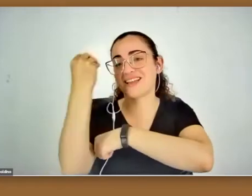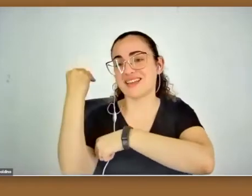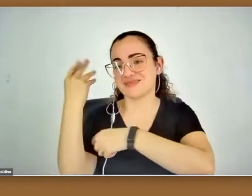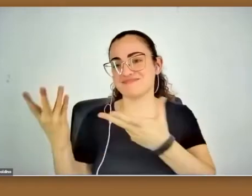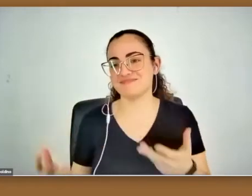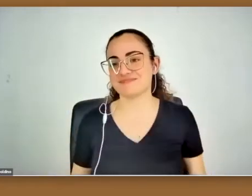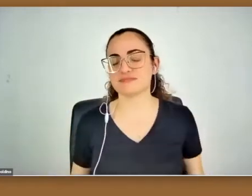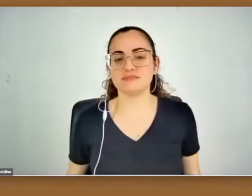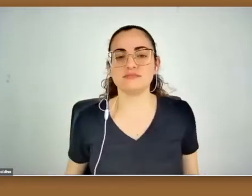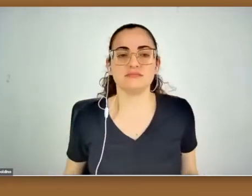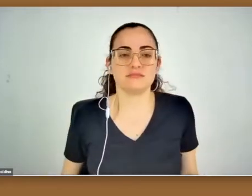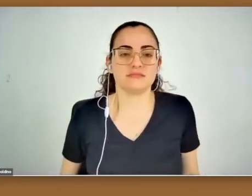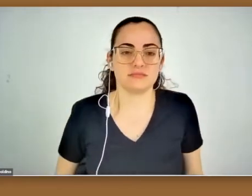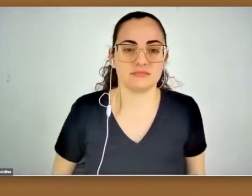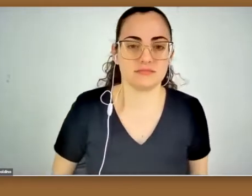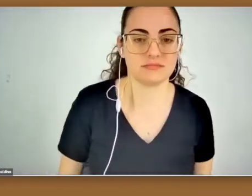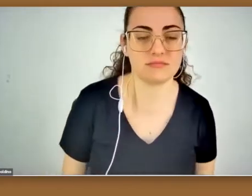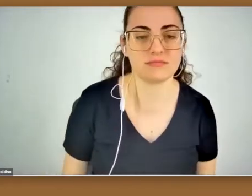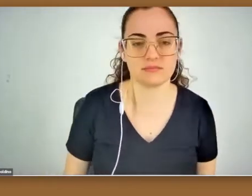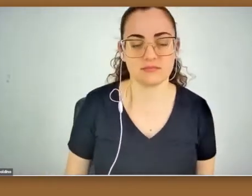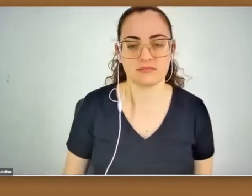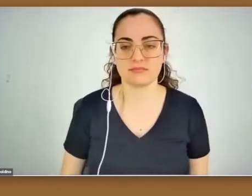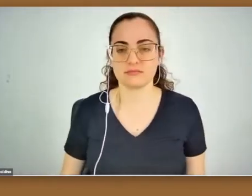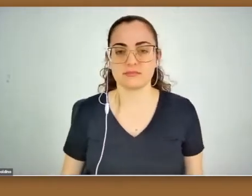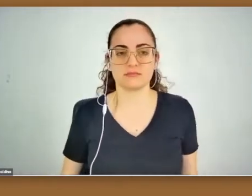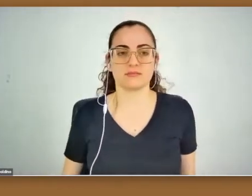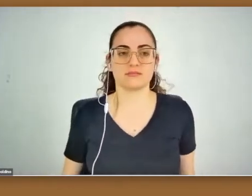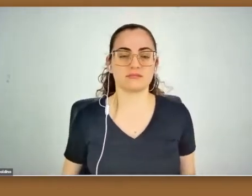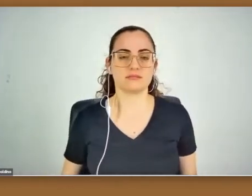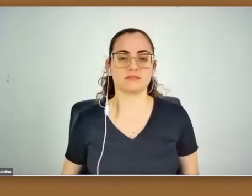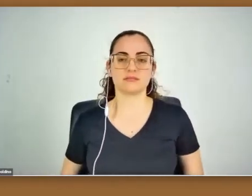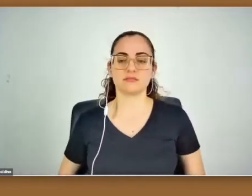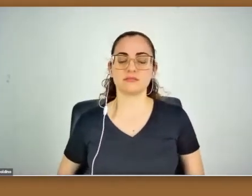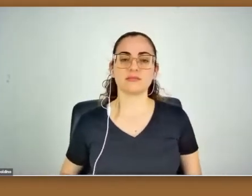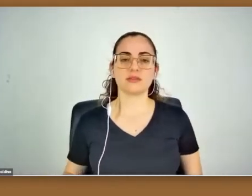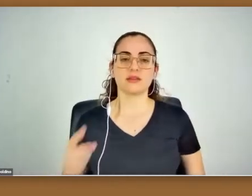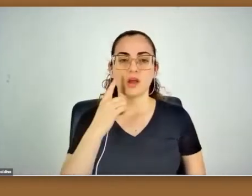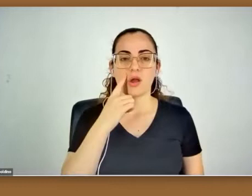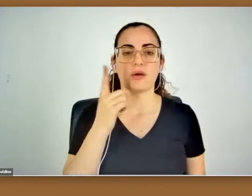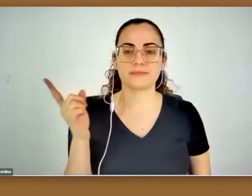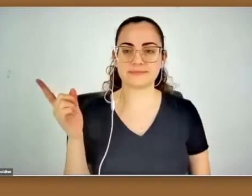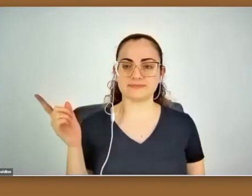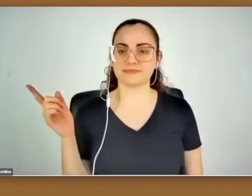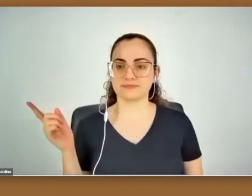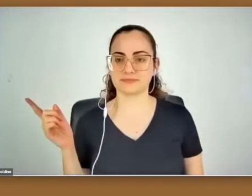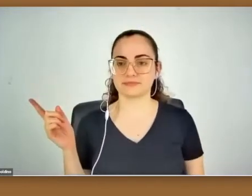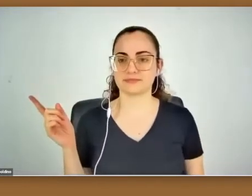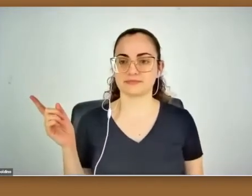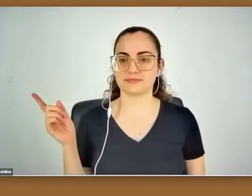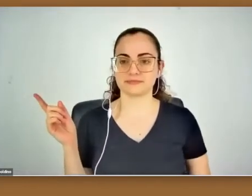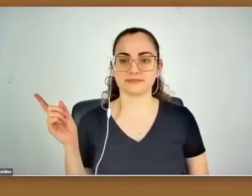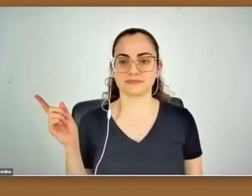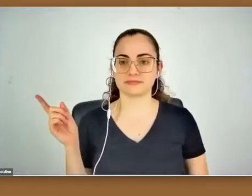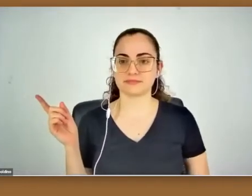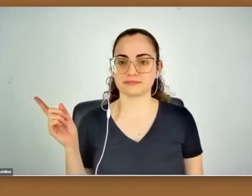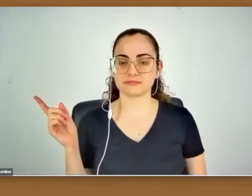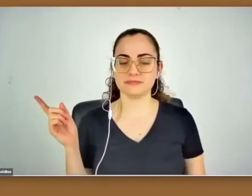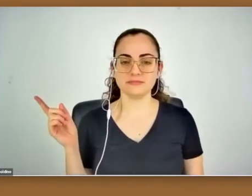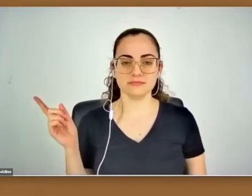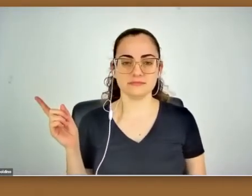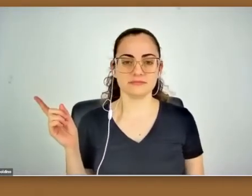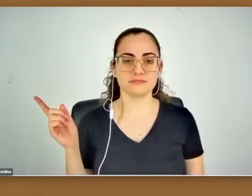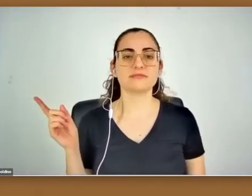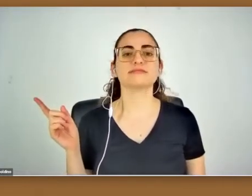E aí, dengue no Brasil este ano, né, até no mês de junho, a gente observa, e aí